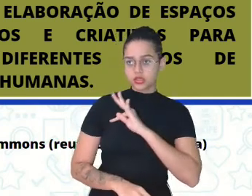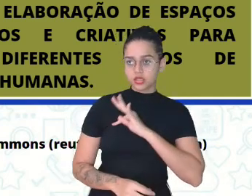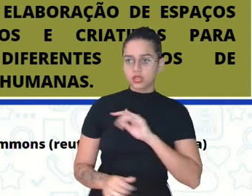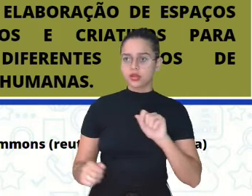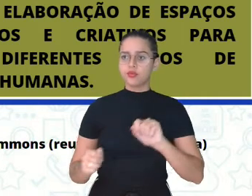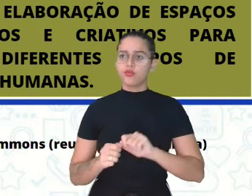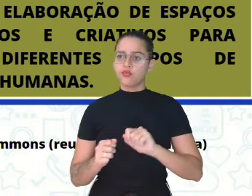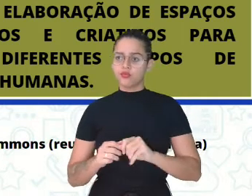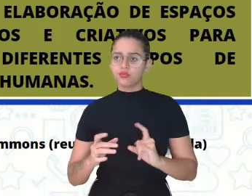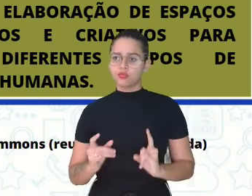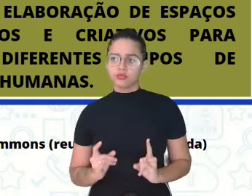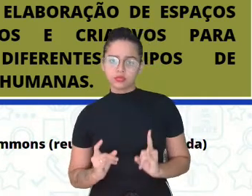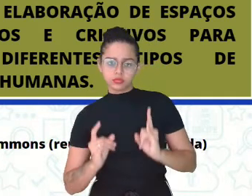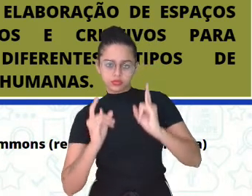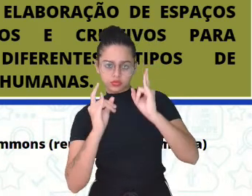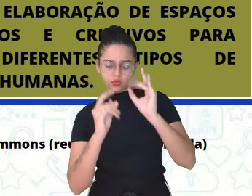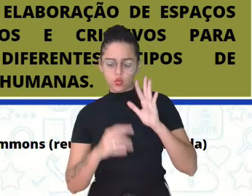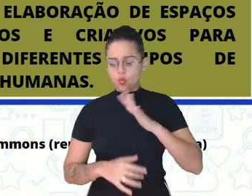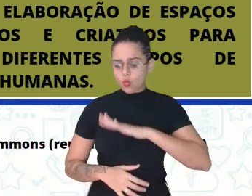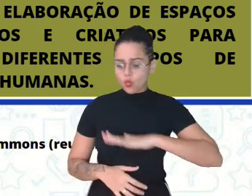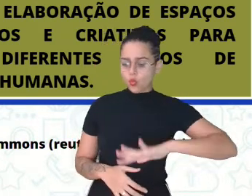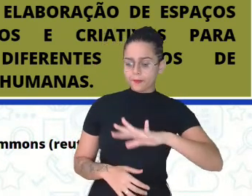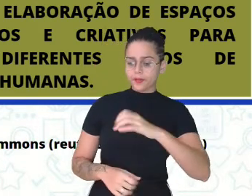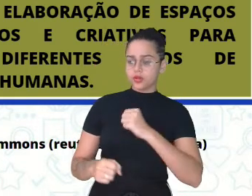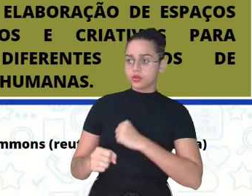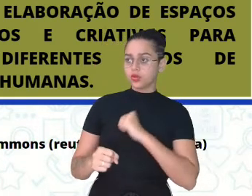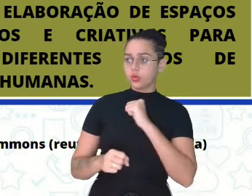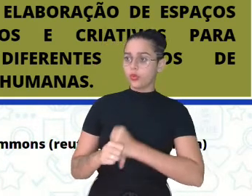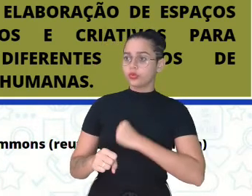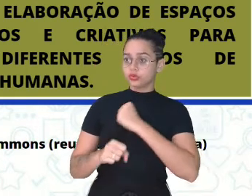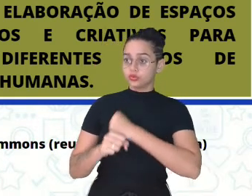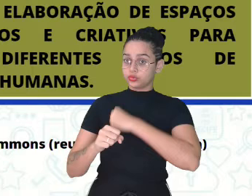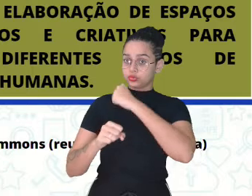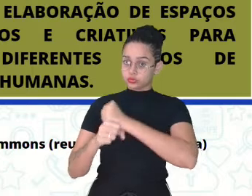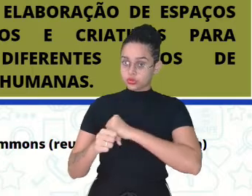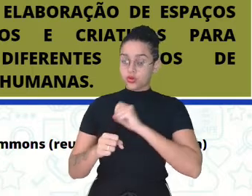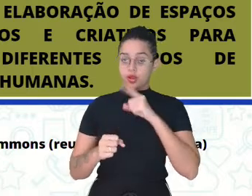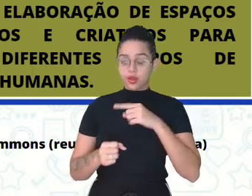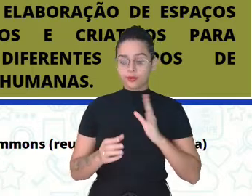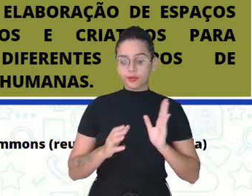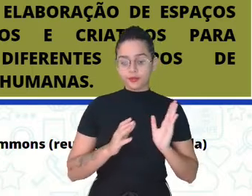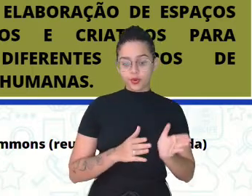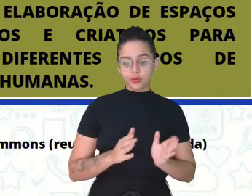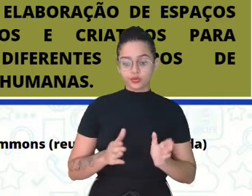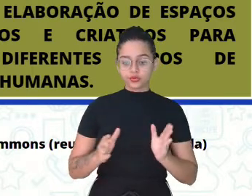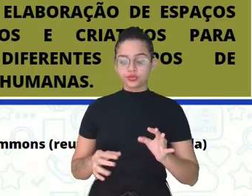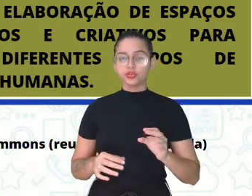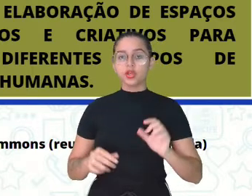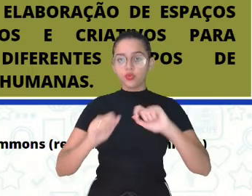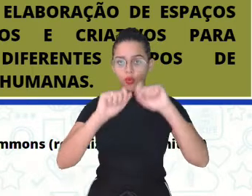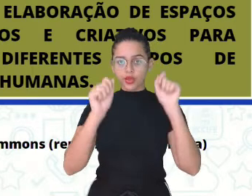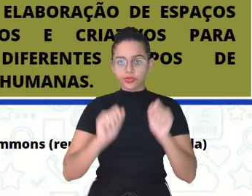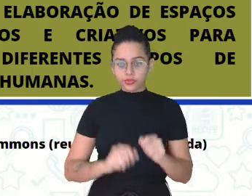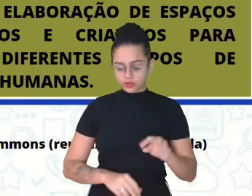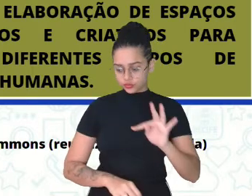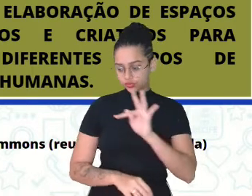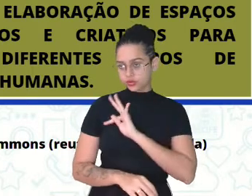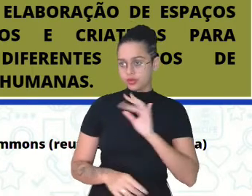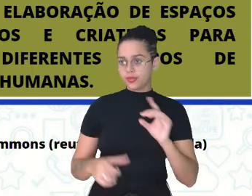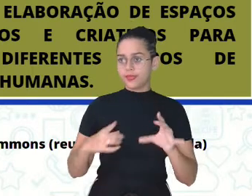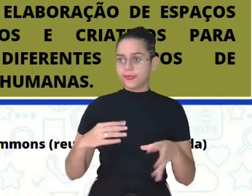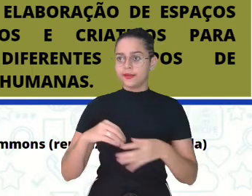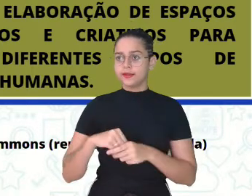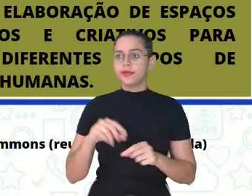uma edificação, um ambiente de construção. É o processo artístico e técnico que envolve